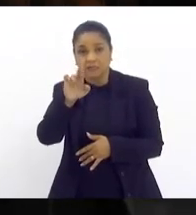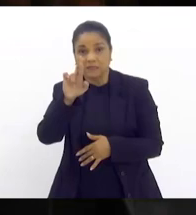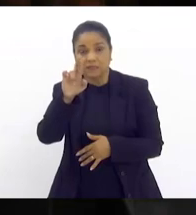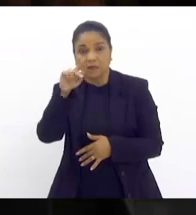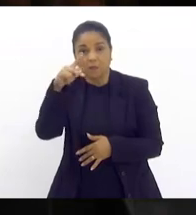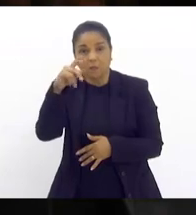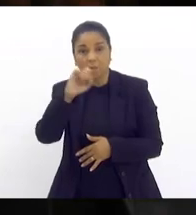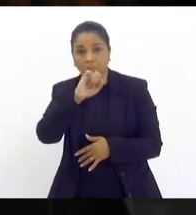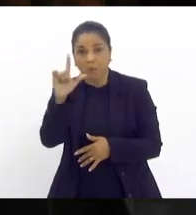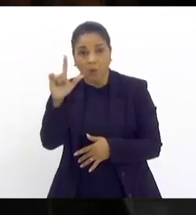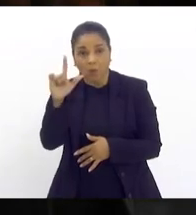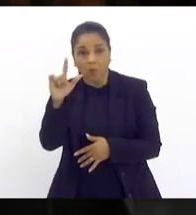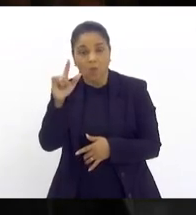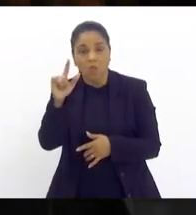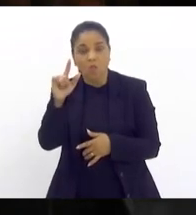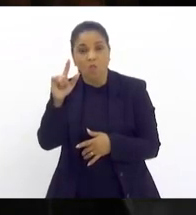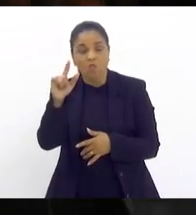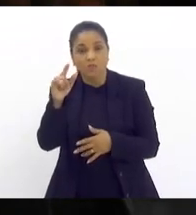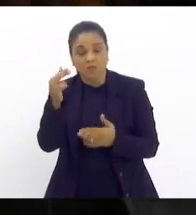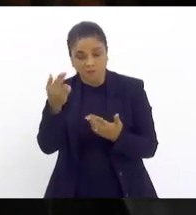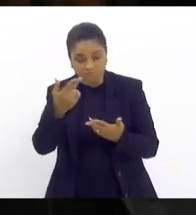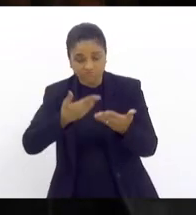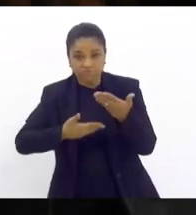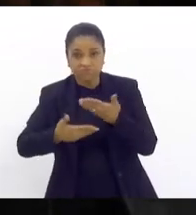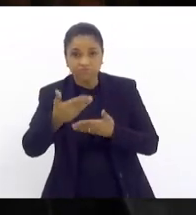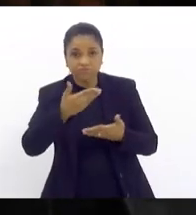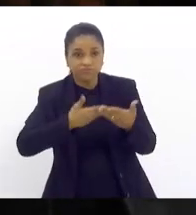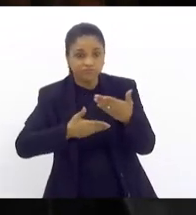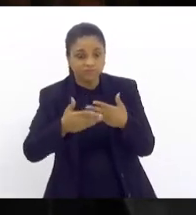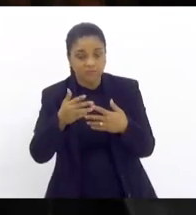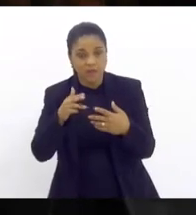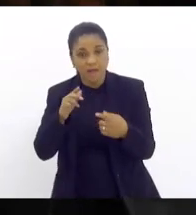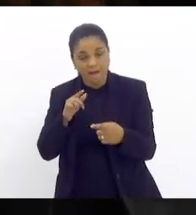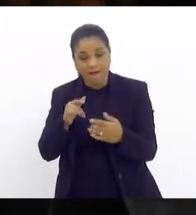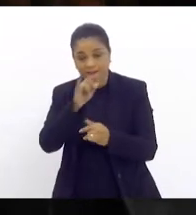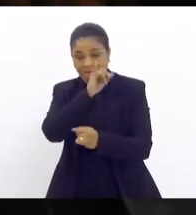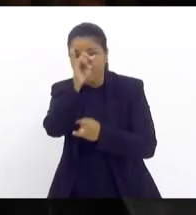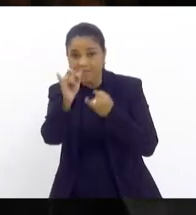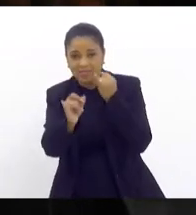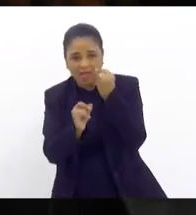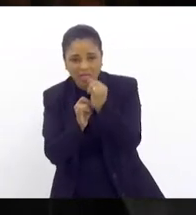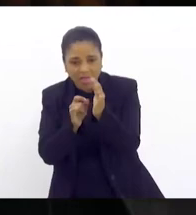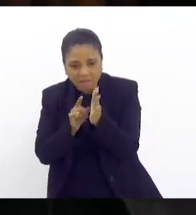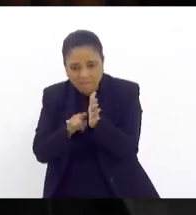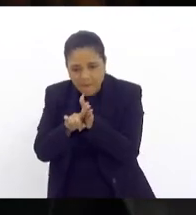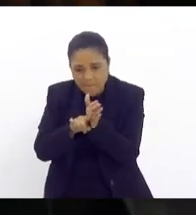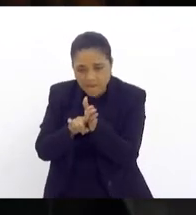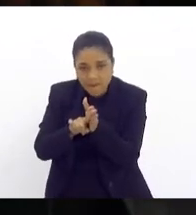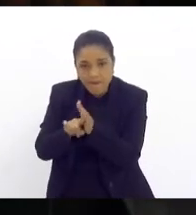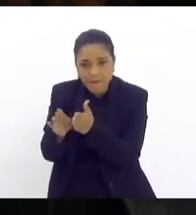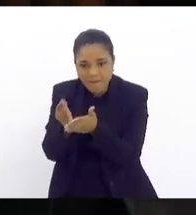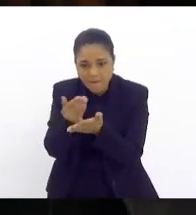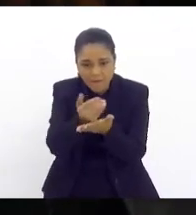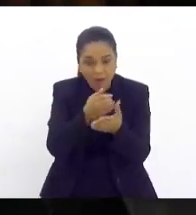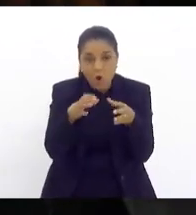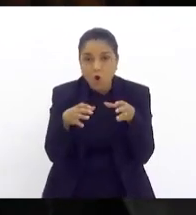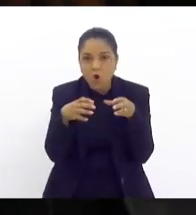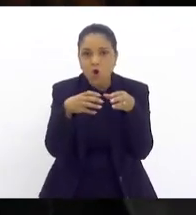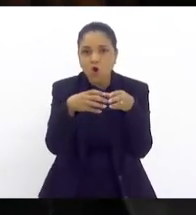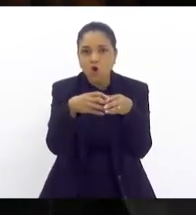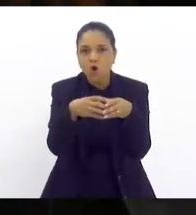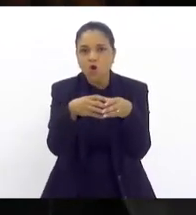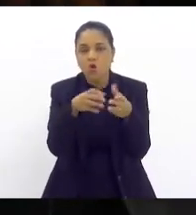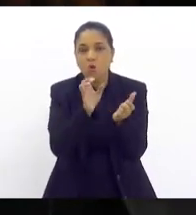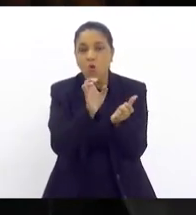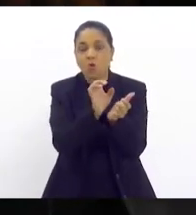envolvia uma articulação via internet de grupos que que os